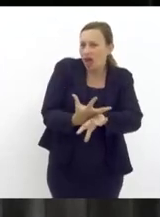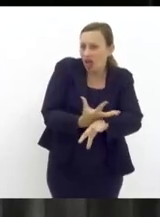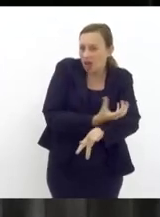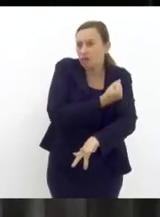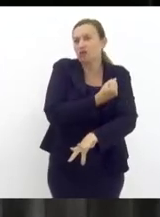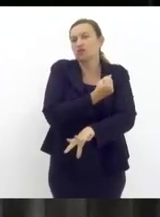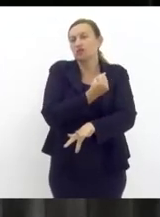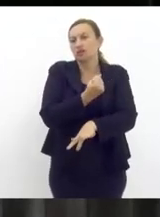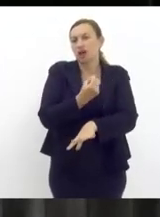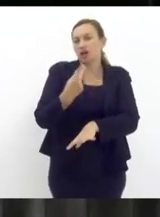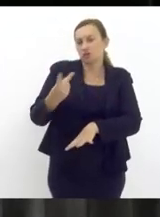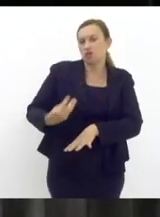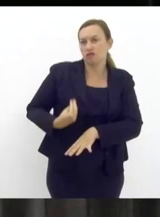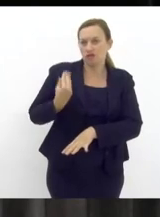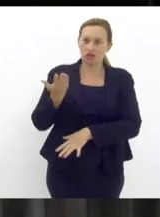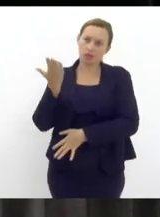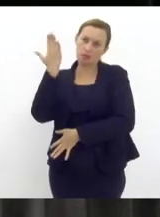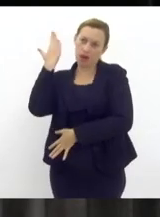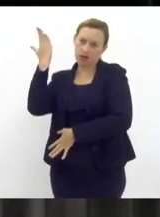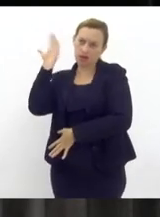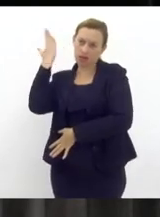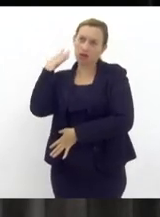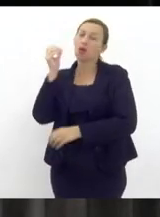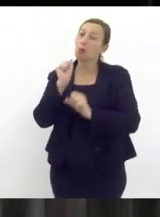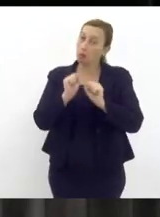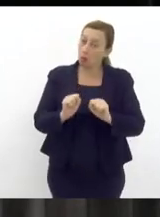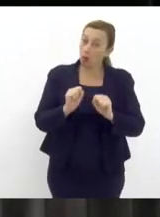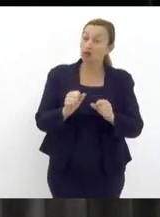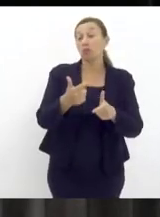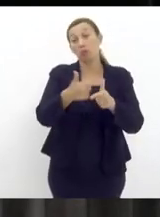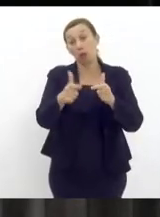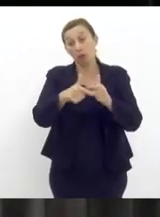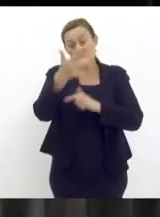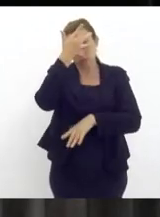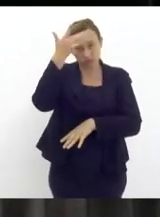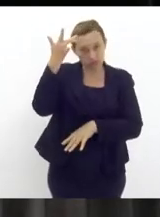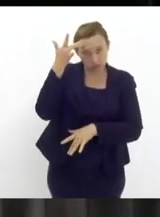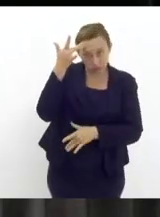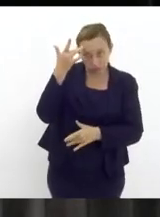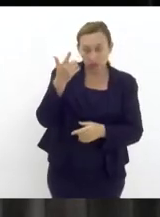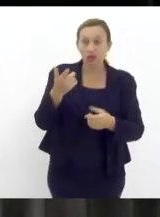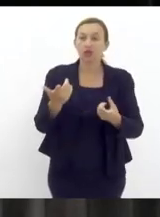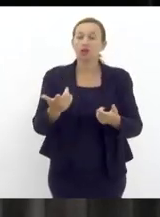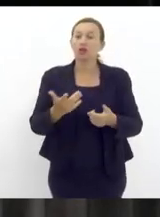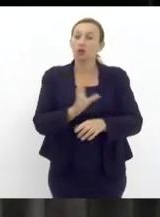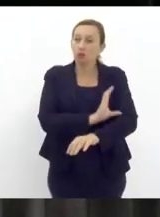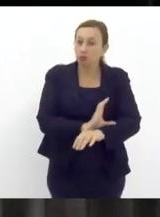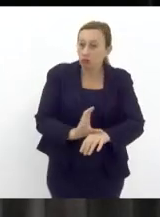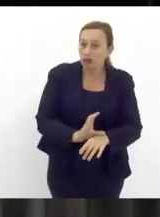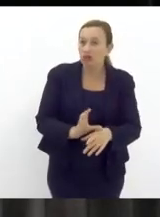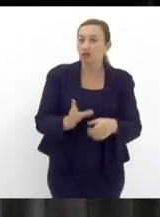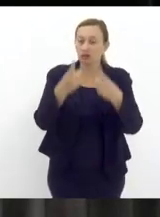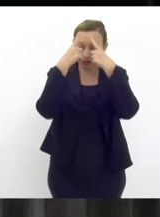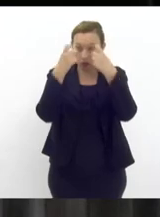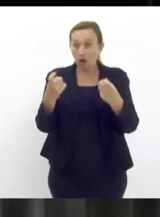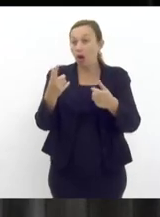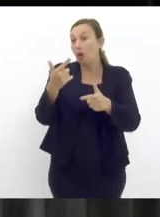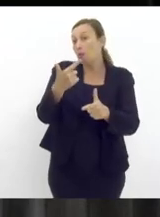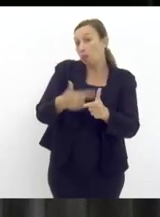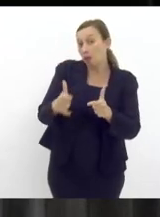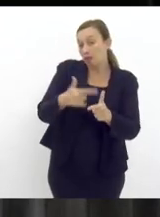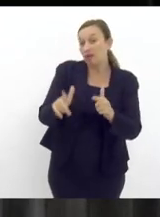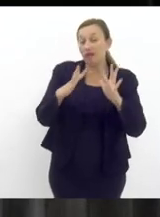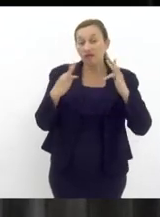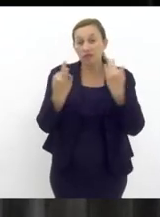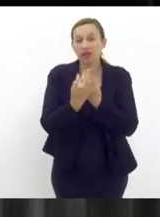que pode contribuir para a ocorrência de problemas de saúde mental e comportamento violentos problemas familiares a gente